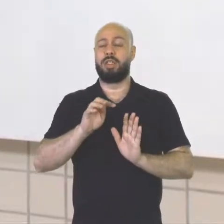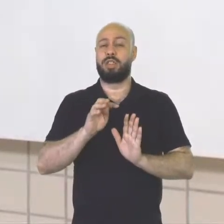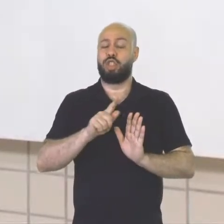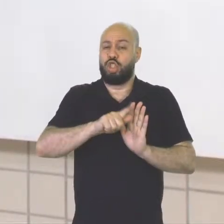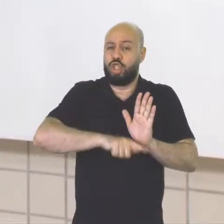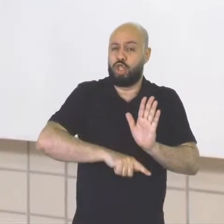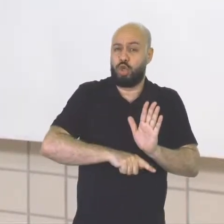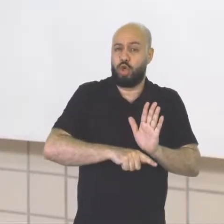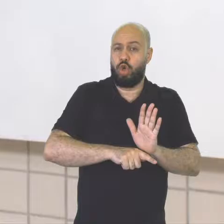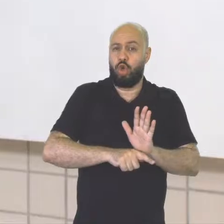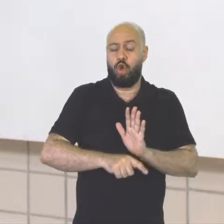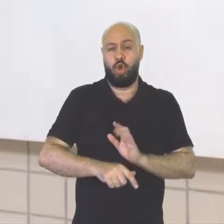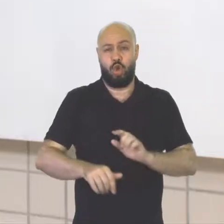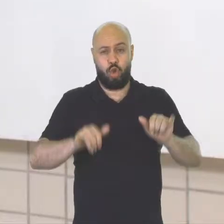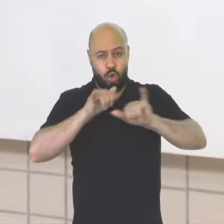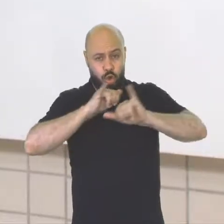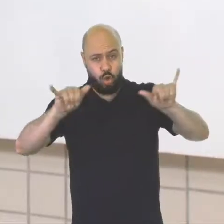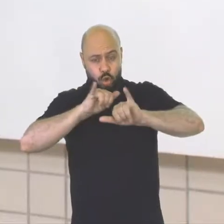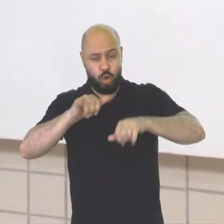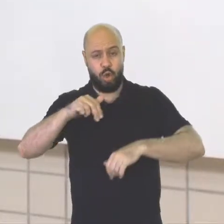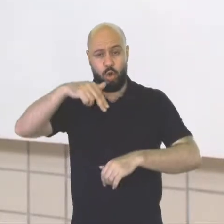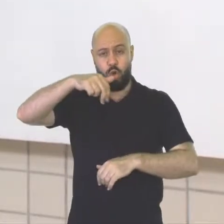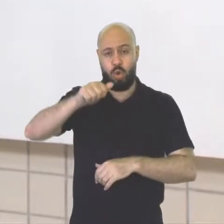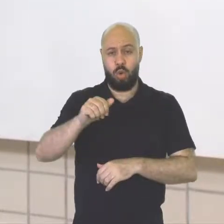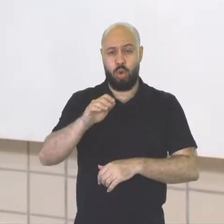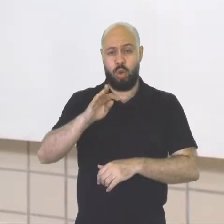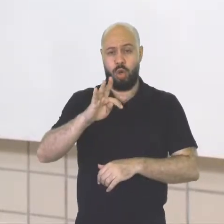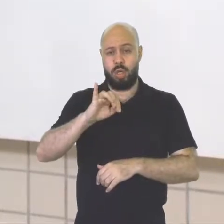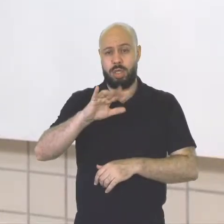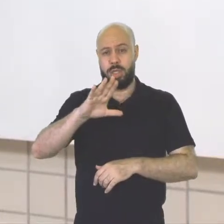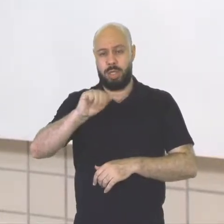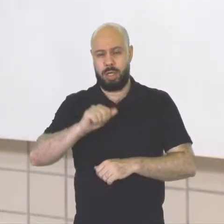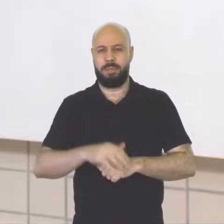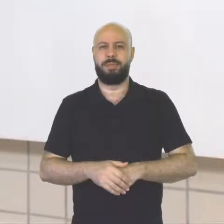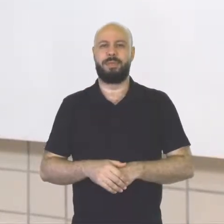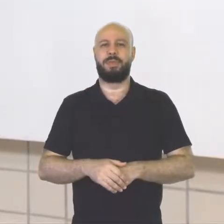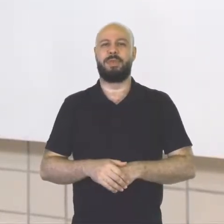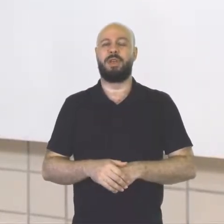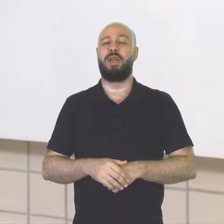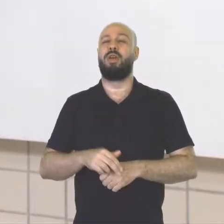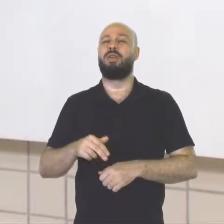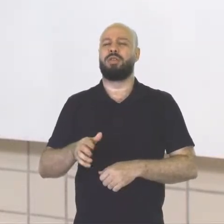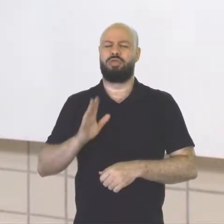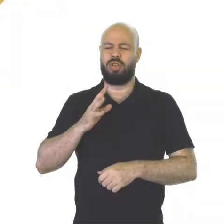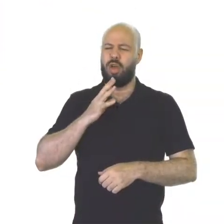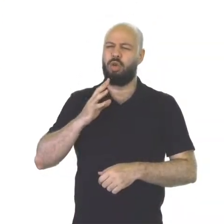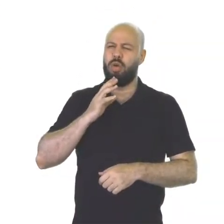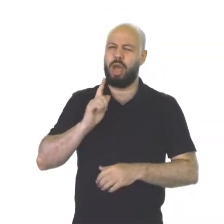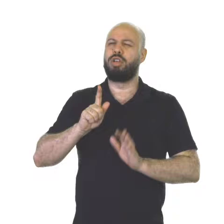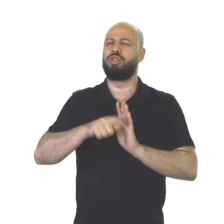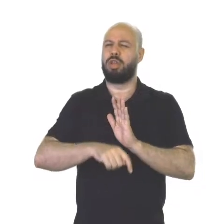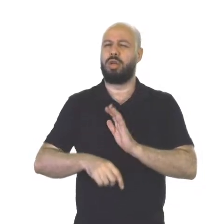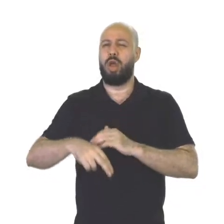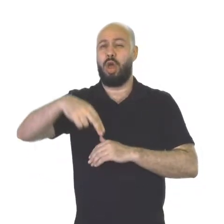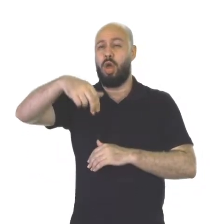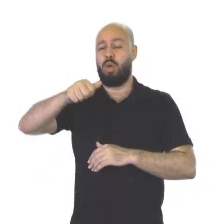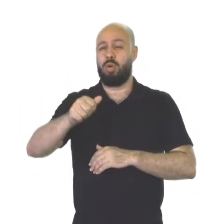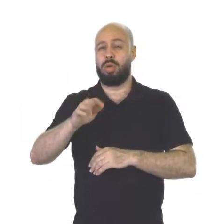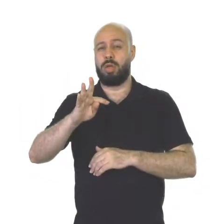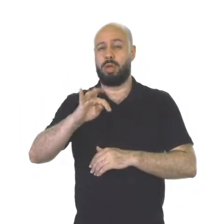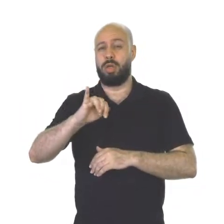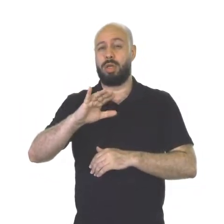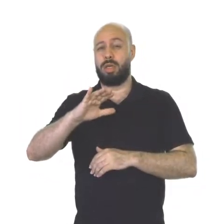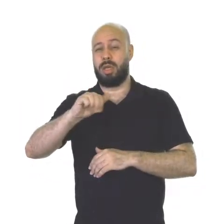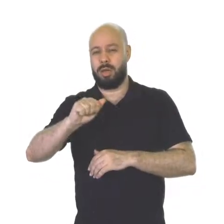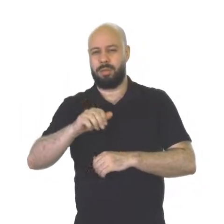notícia, né, com certeza vocês já trabalharam bastante, já conhecem esse gênero, né, então observem aí, eu trouxe